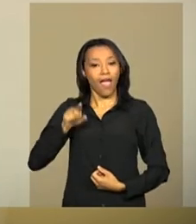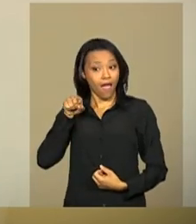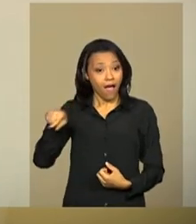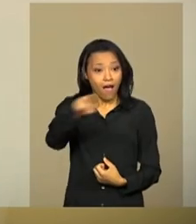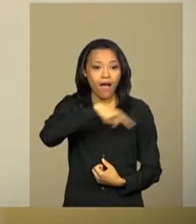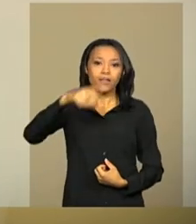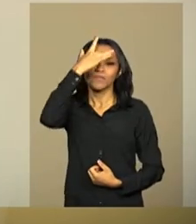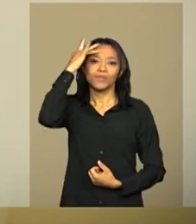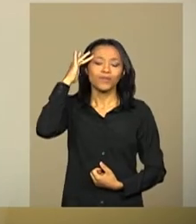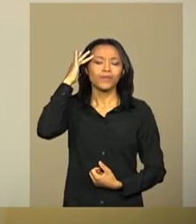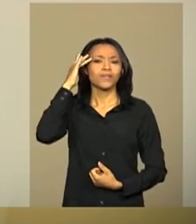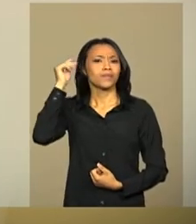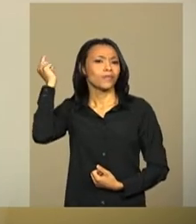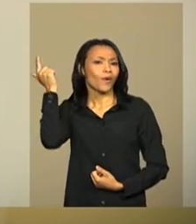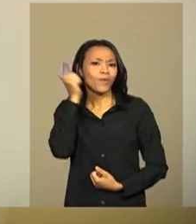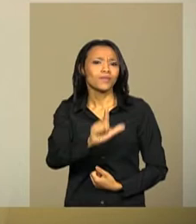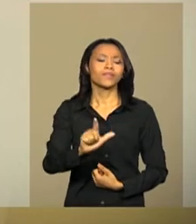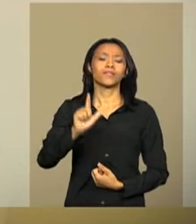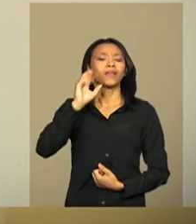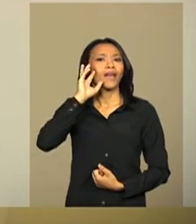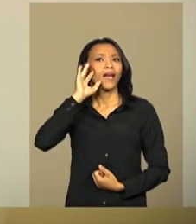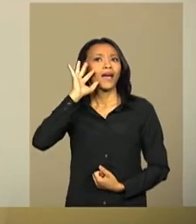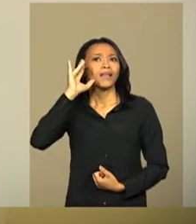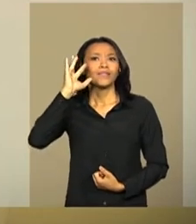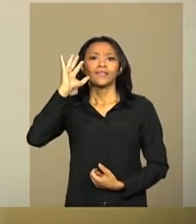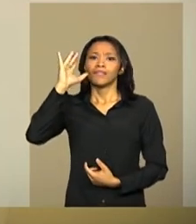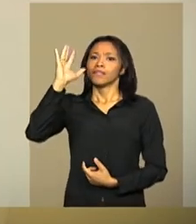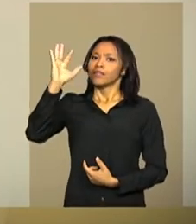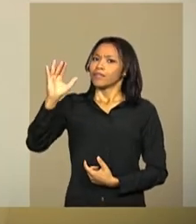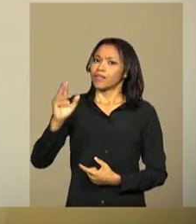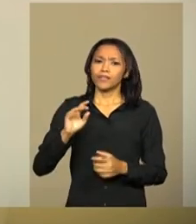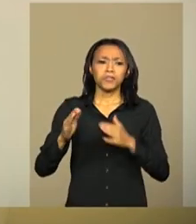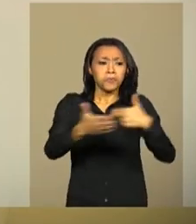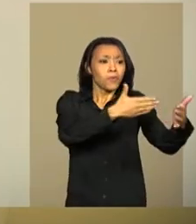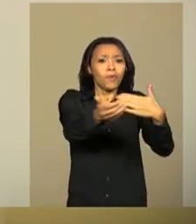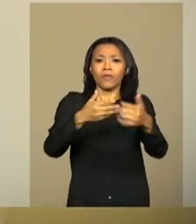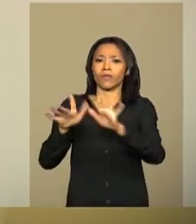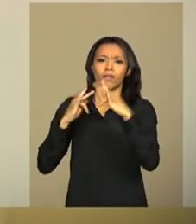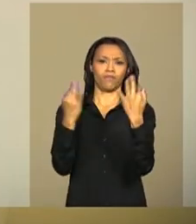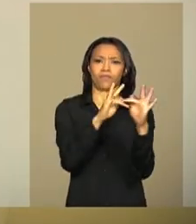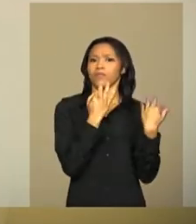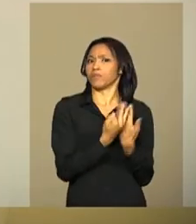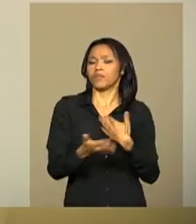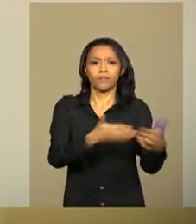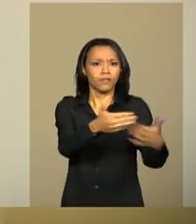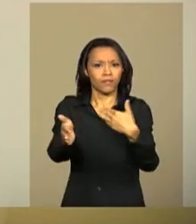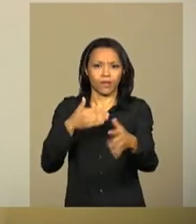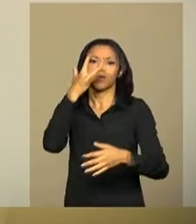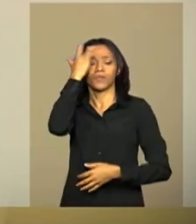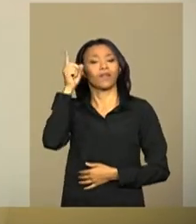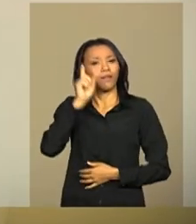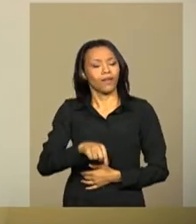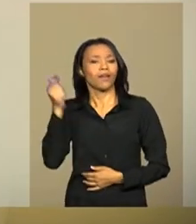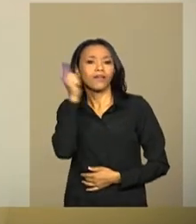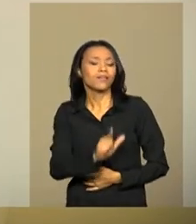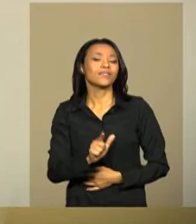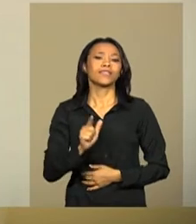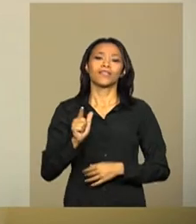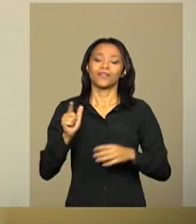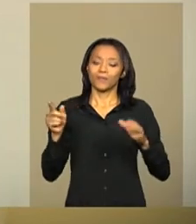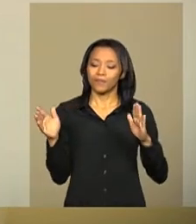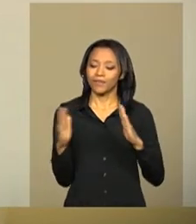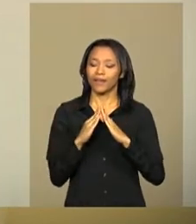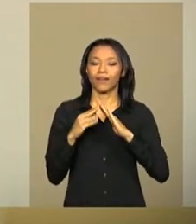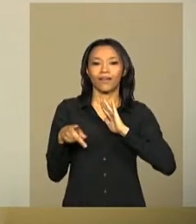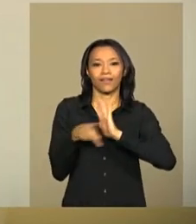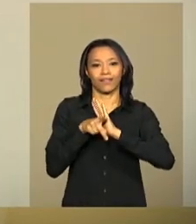as pessoas Max possam realizar o maior dos Sonhos de qualquer a família de qualquer pessoa que é ter o seu